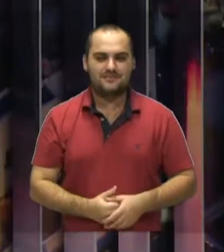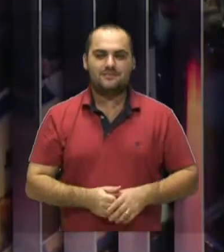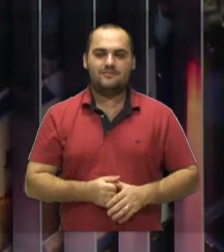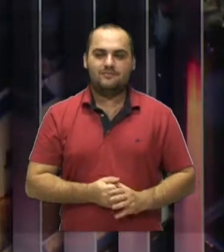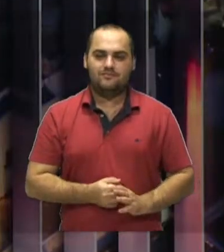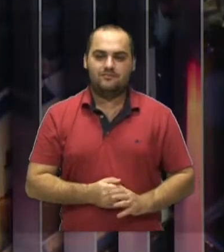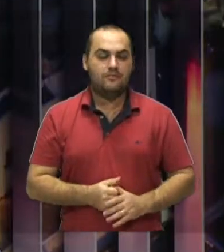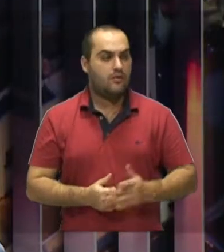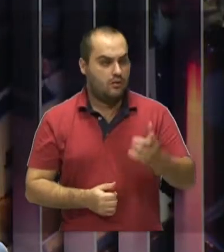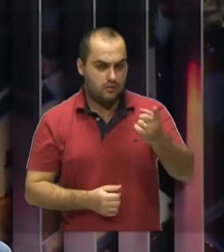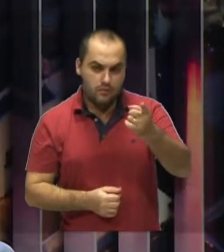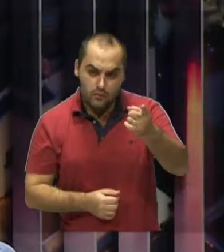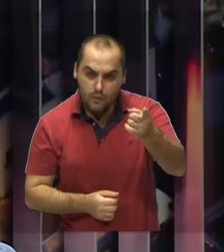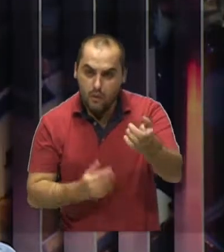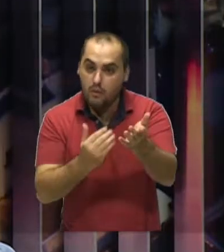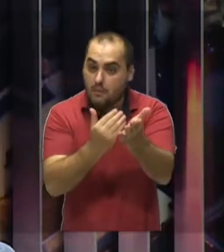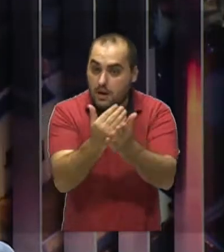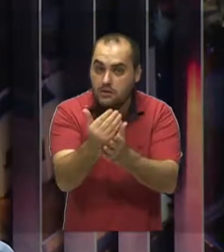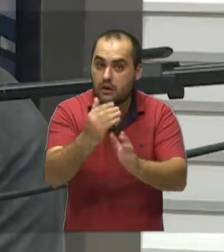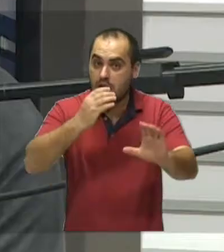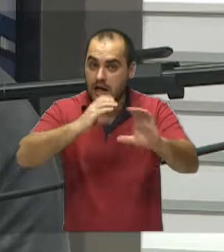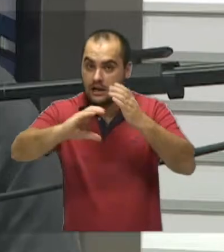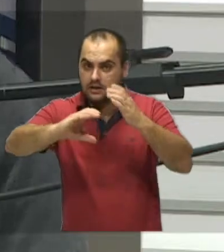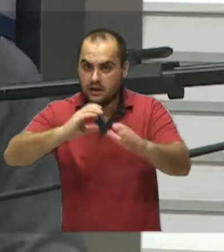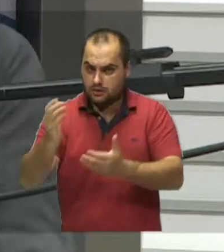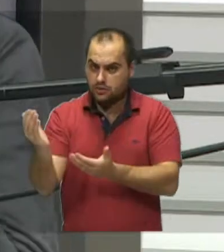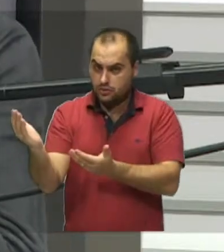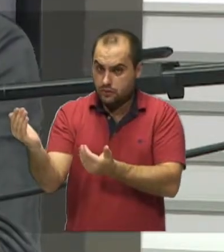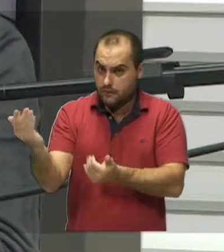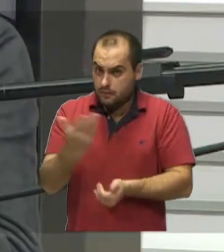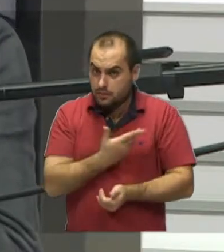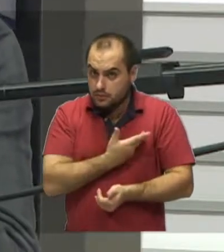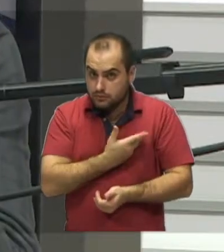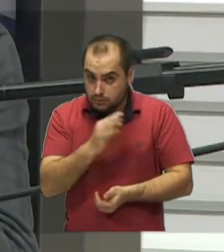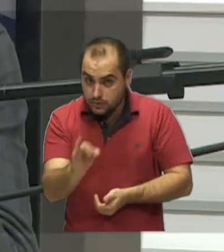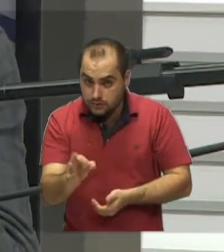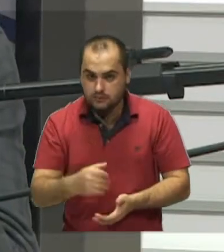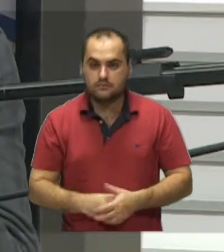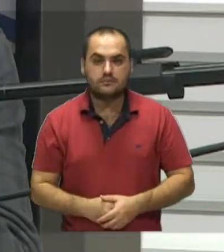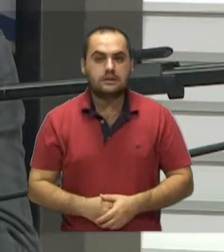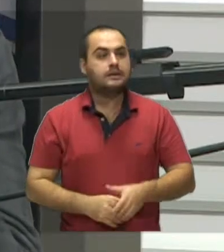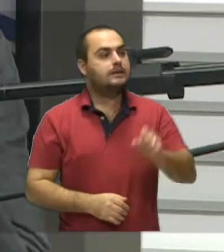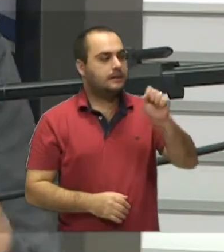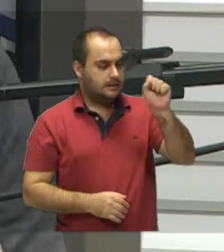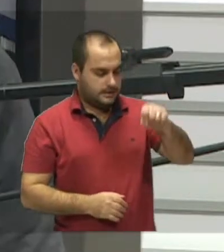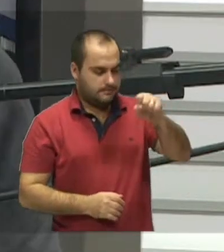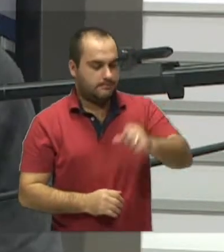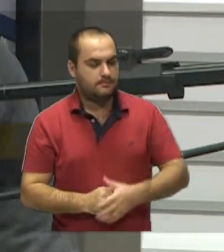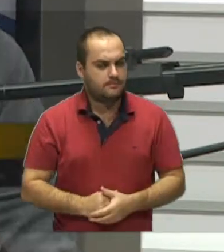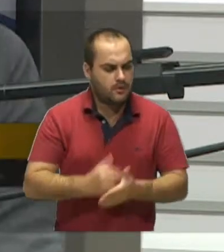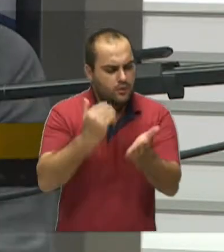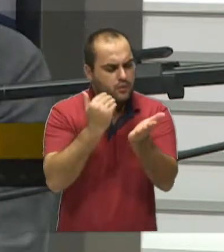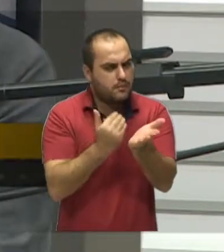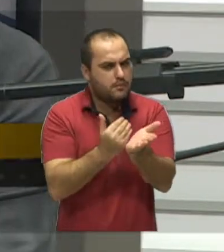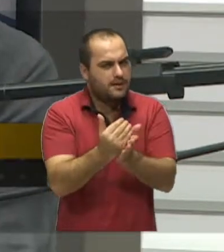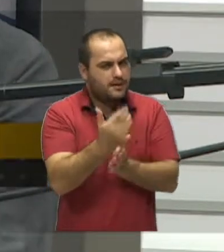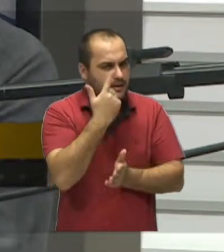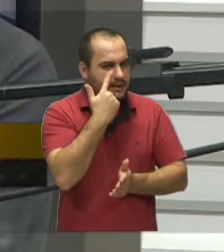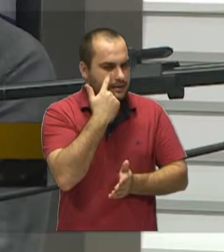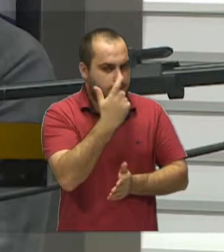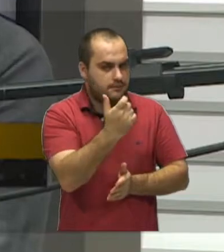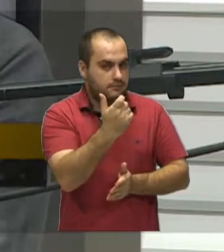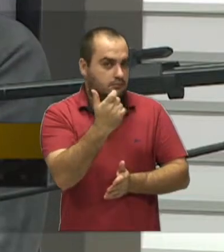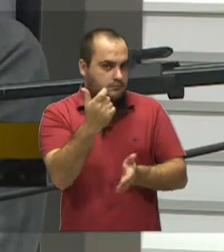na adolescência com amigos. É isso, Giana? É isso aí. Eu comecei a me interessar por música. Bom, eu sou de Brusque, como você